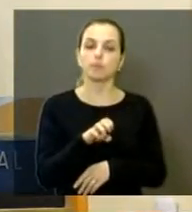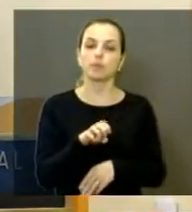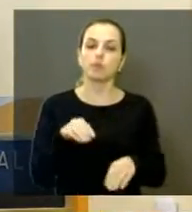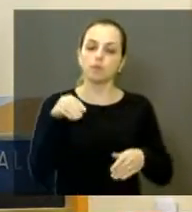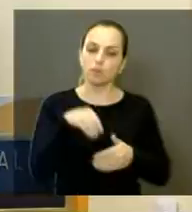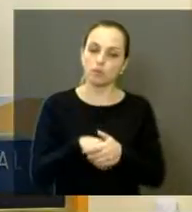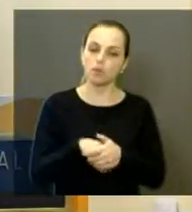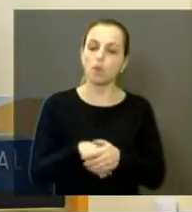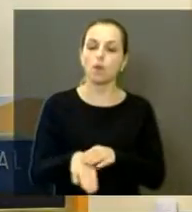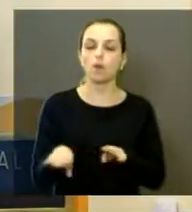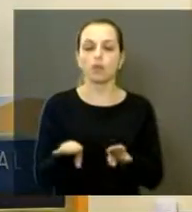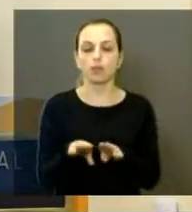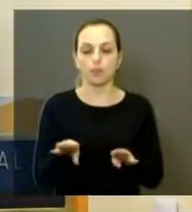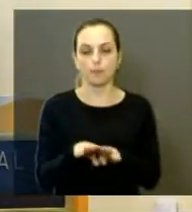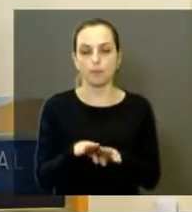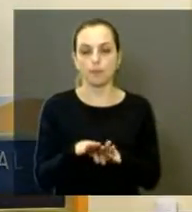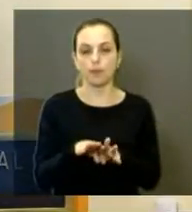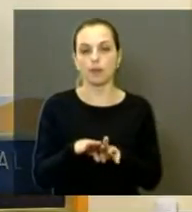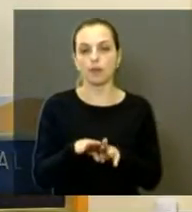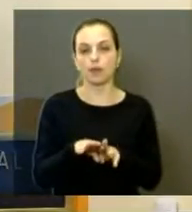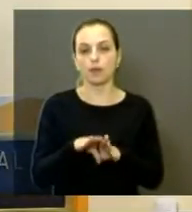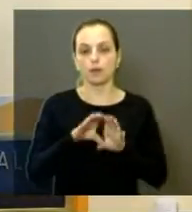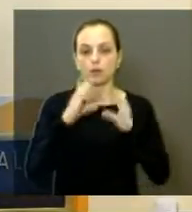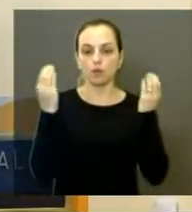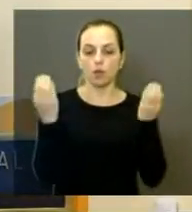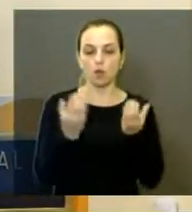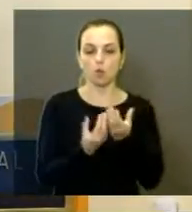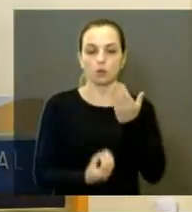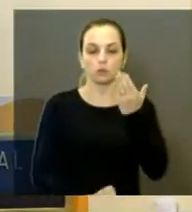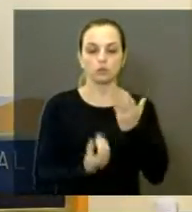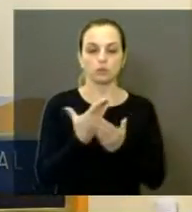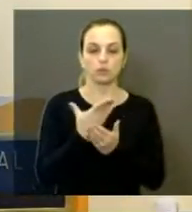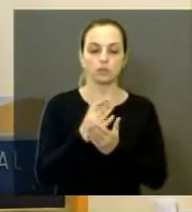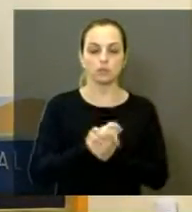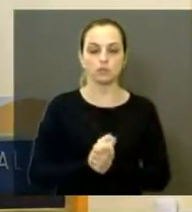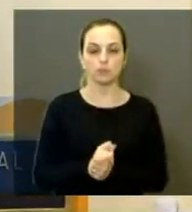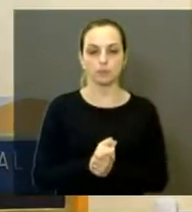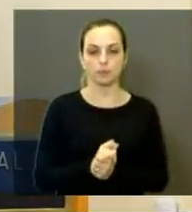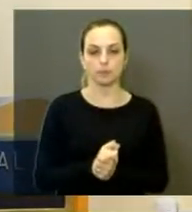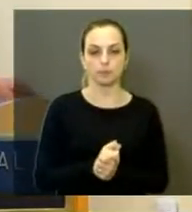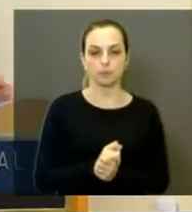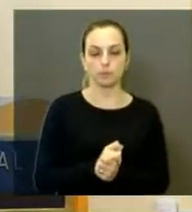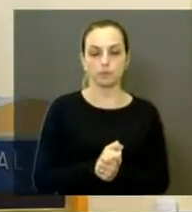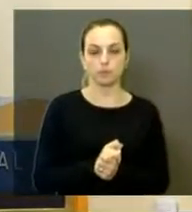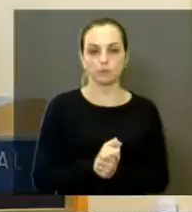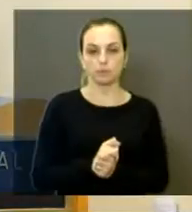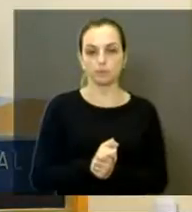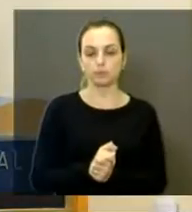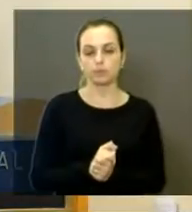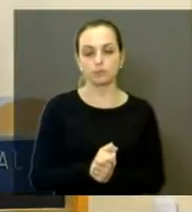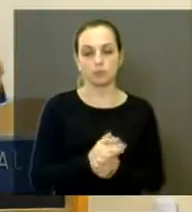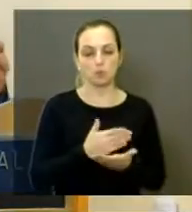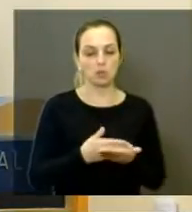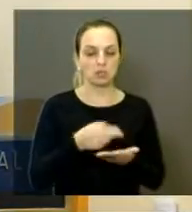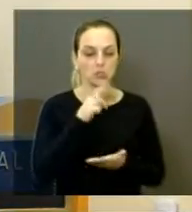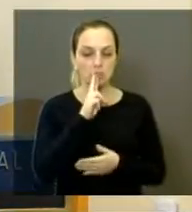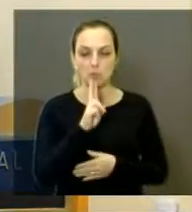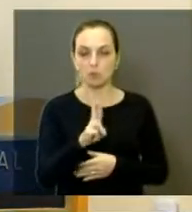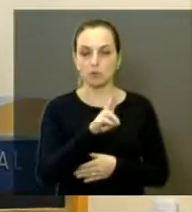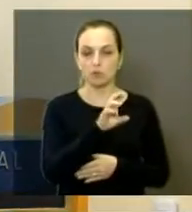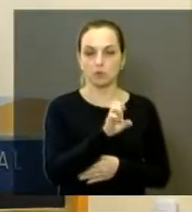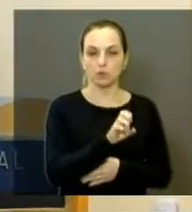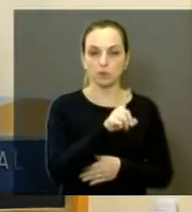nas convenções que iremos realizar em breve. Eu vou começar respondendo o